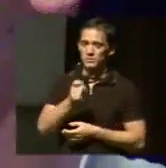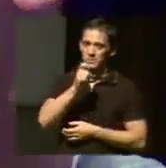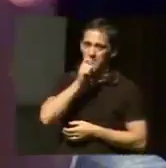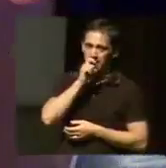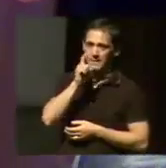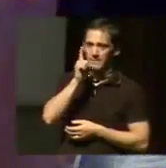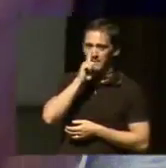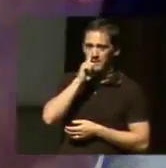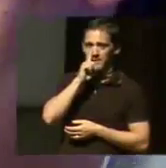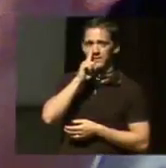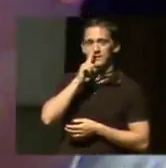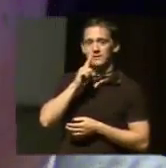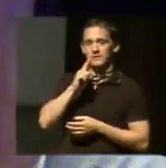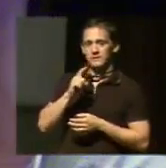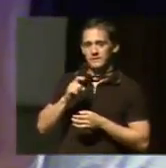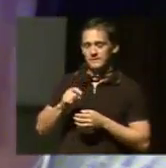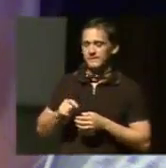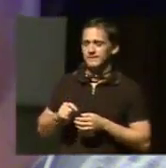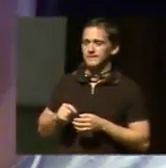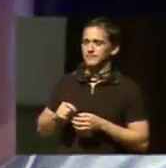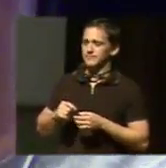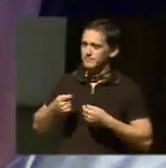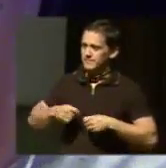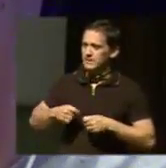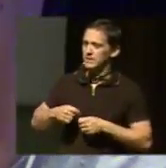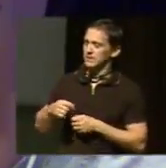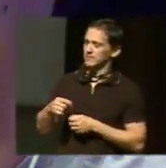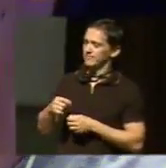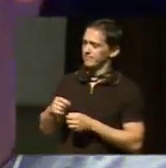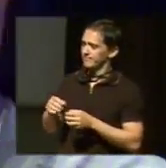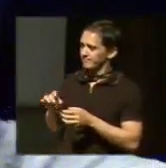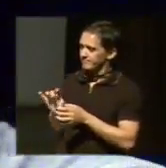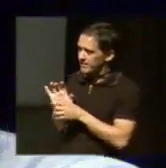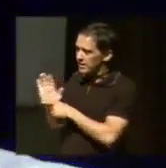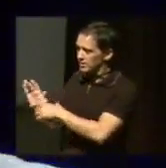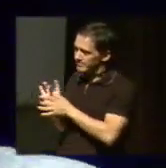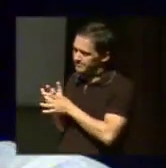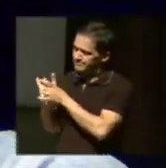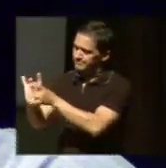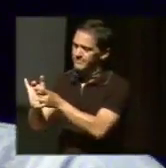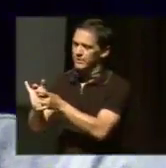relação entre vô e neto. Eu me sentei do lado dela e ela disse que